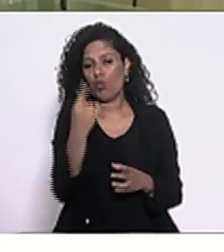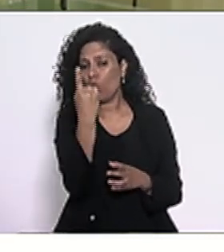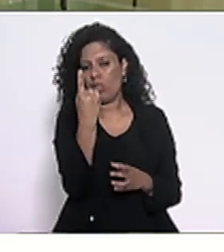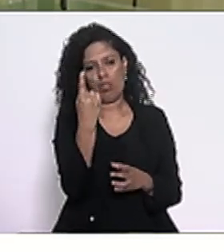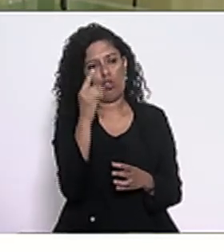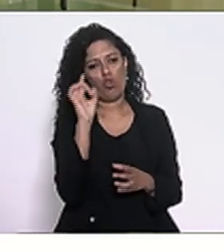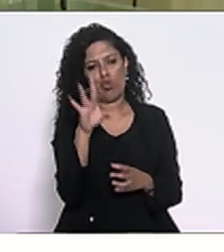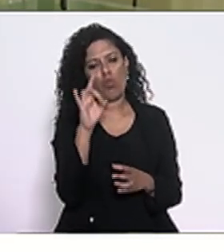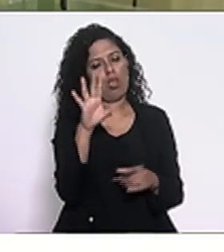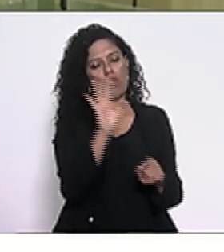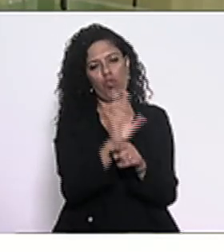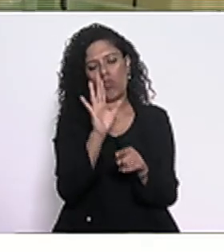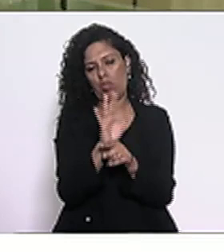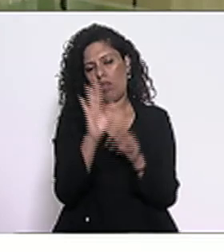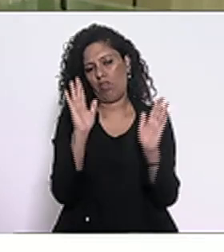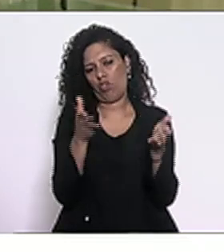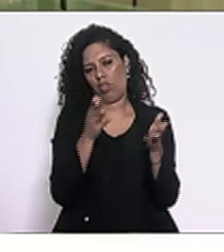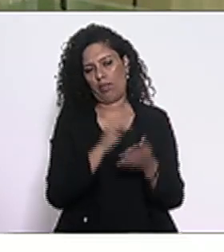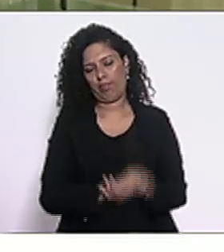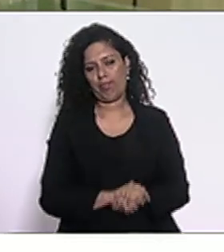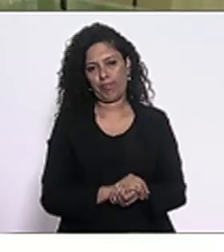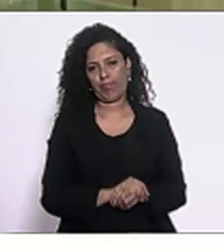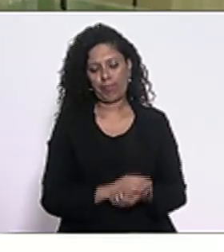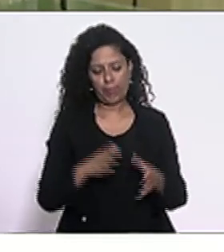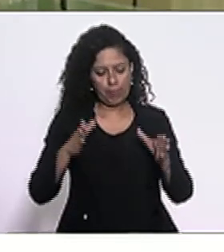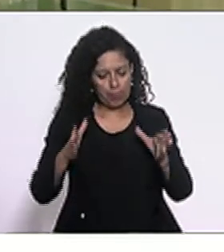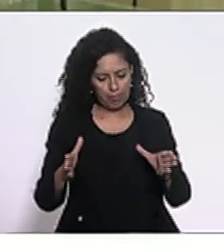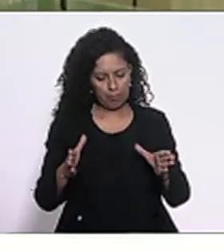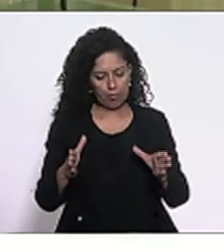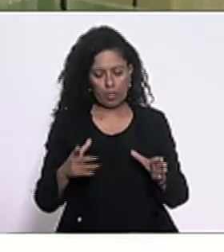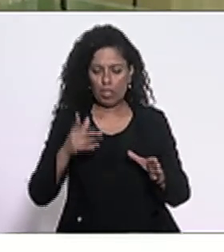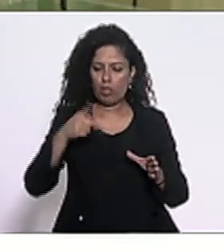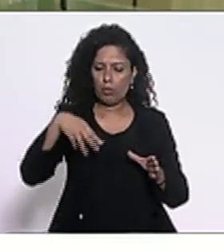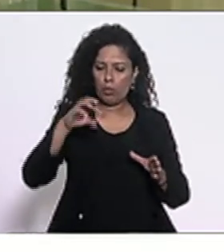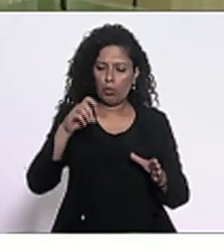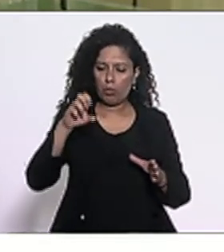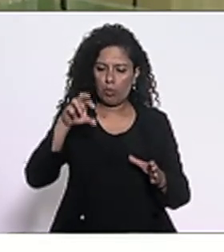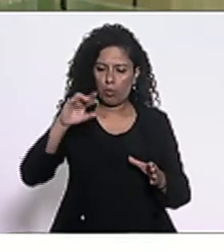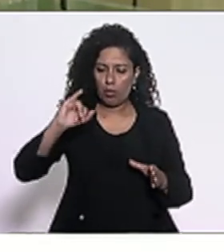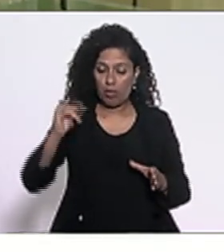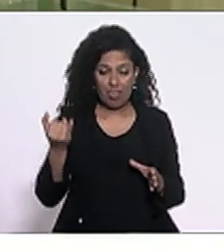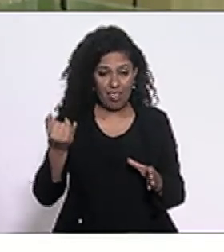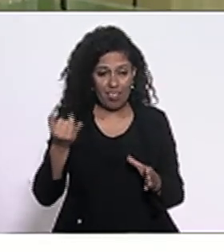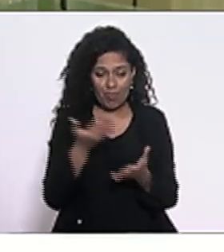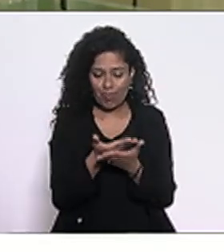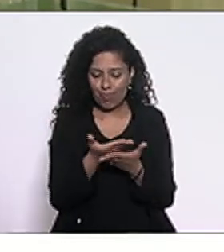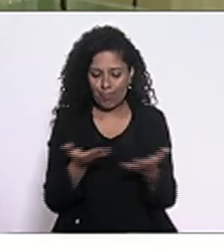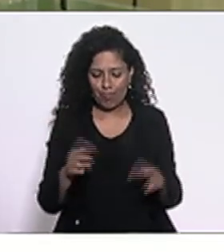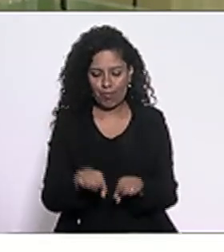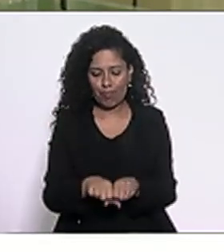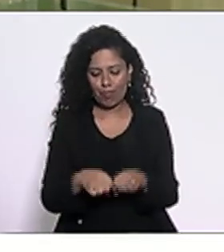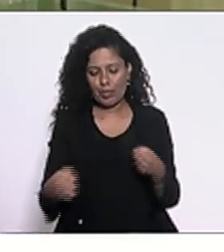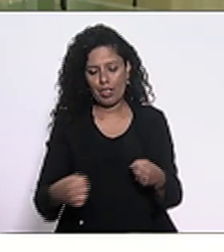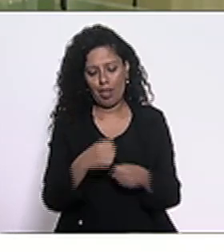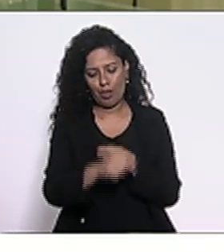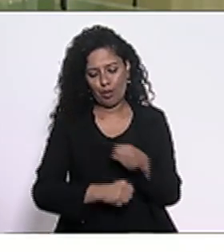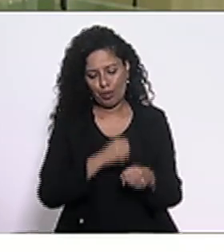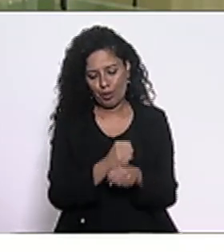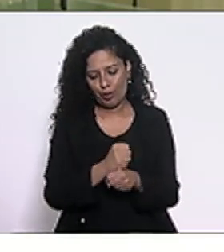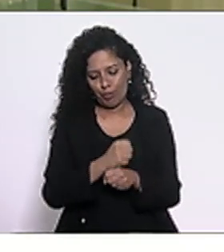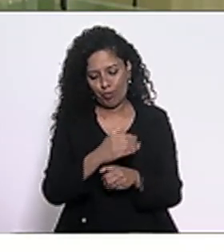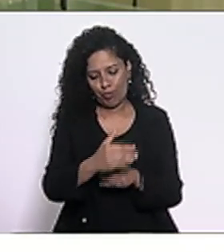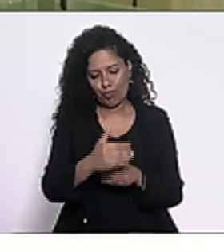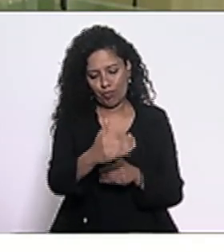E, de fato, ele foi desmantelado ao longo dos anos. Isso aí não tem dúvida. Agora, eu não acho também que a gente